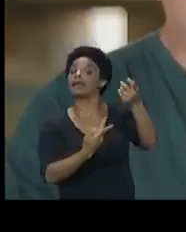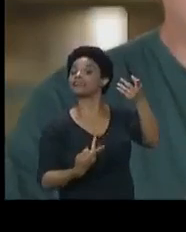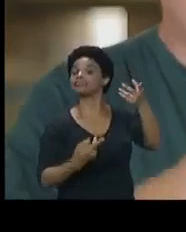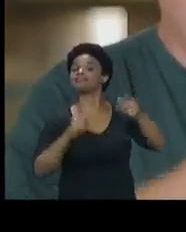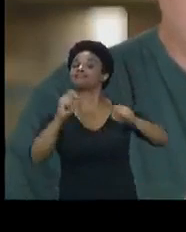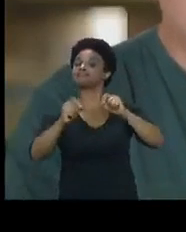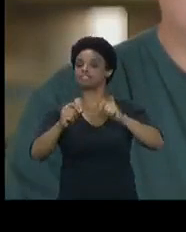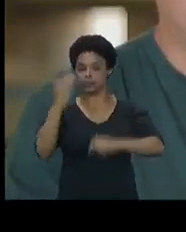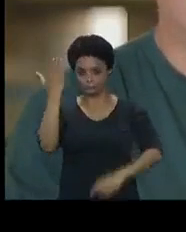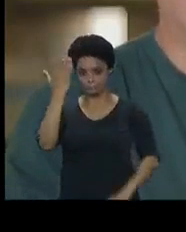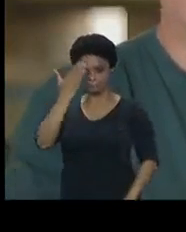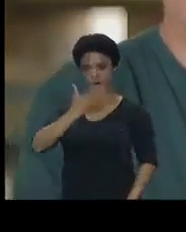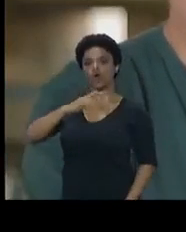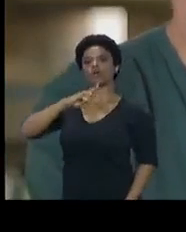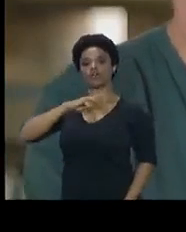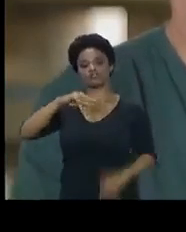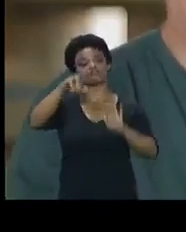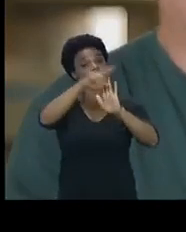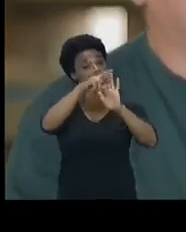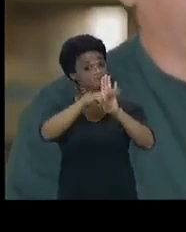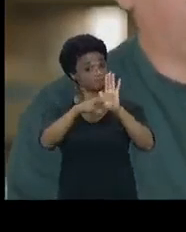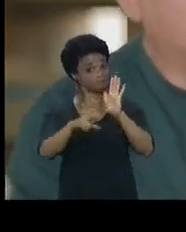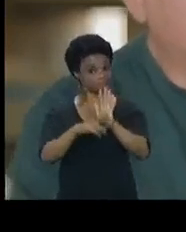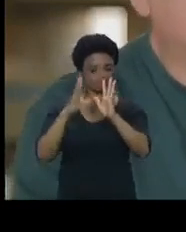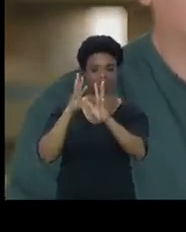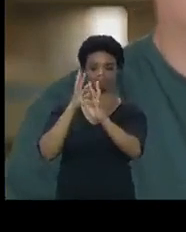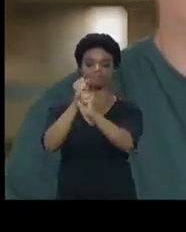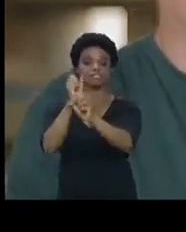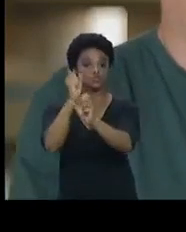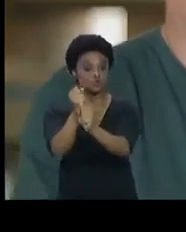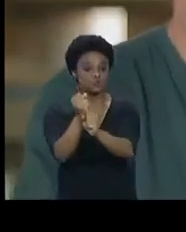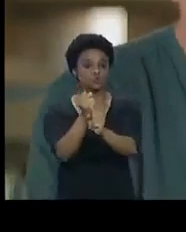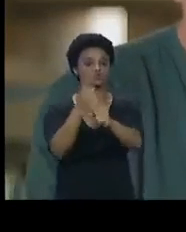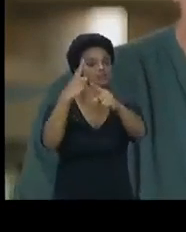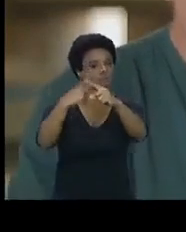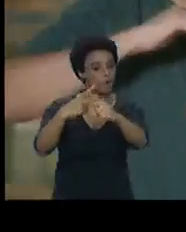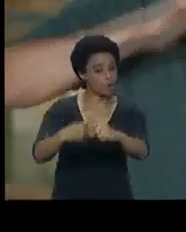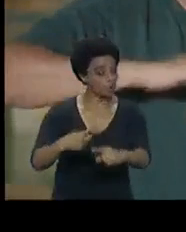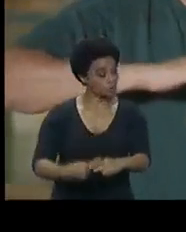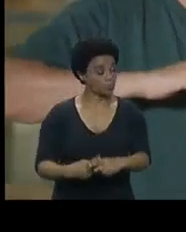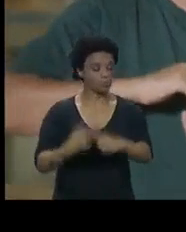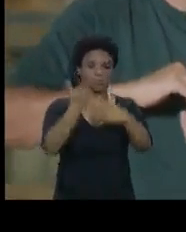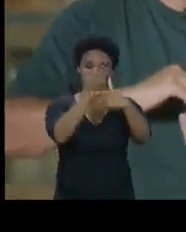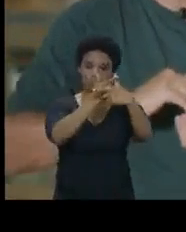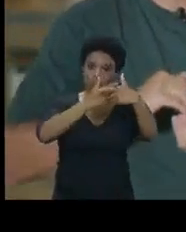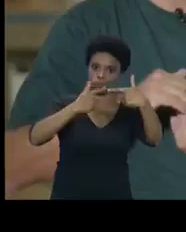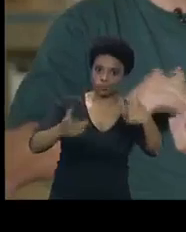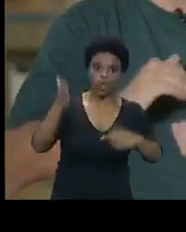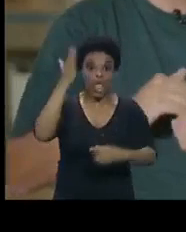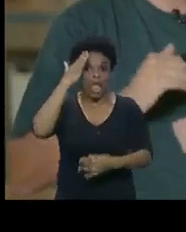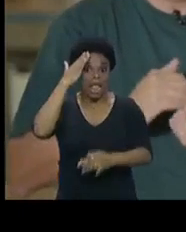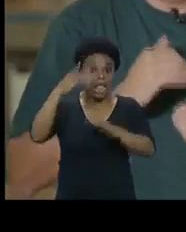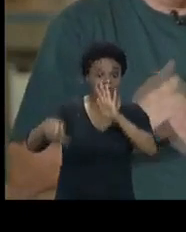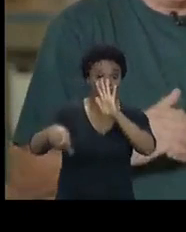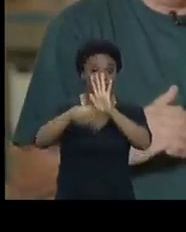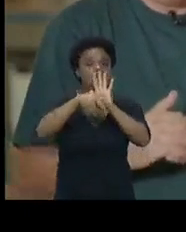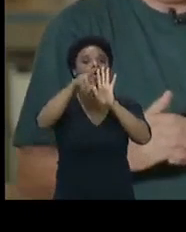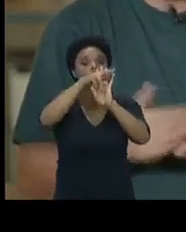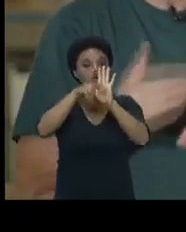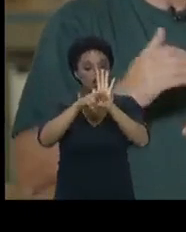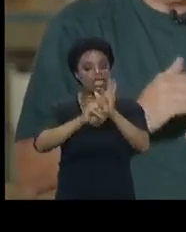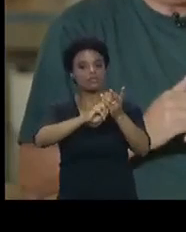que existem regras para se derivar a soma, se derivar o produto, se derivar o quociente. Sabendo as regras de